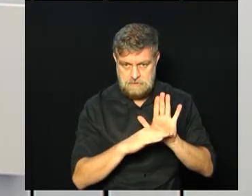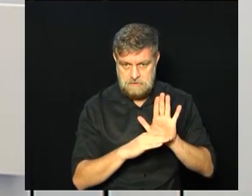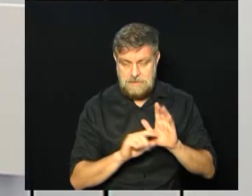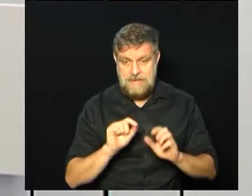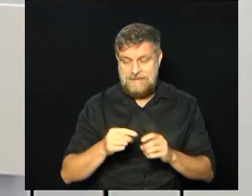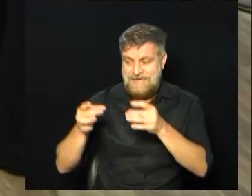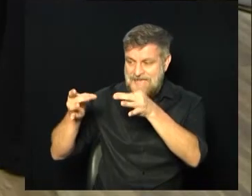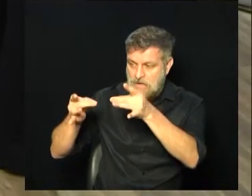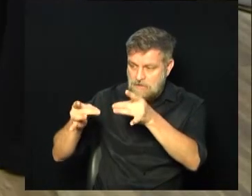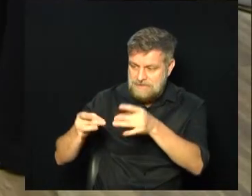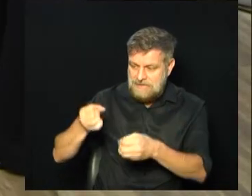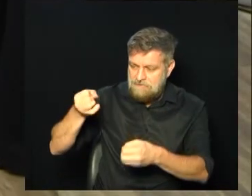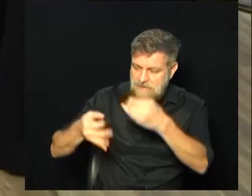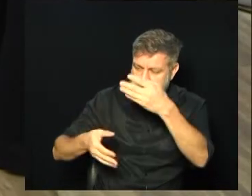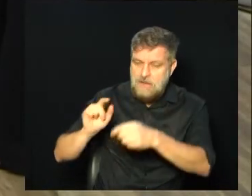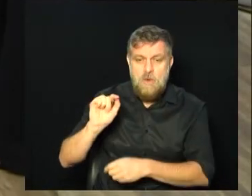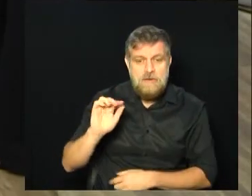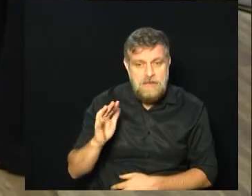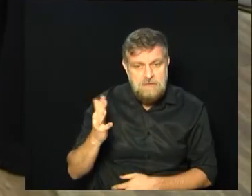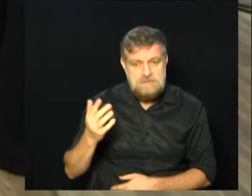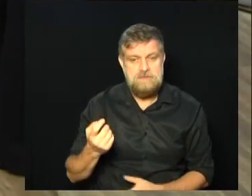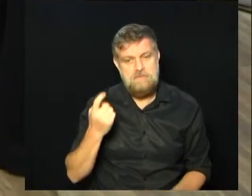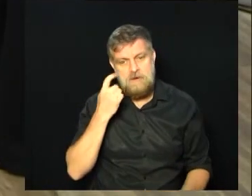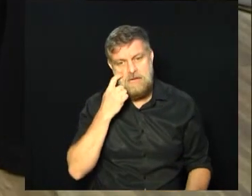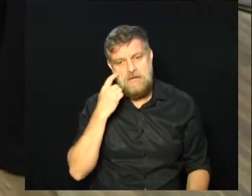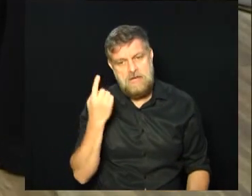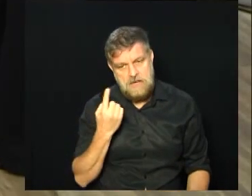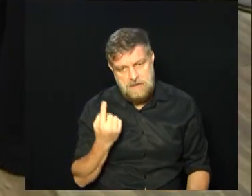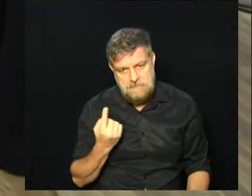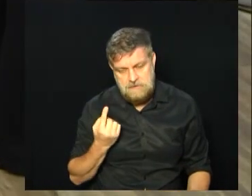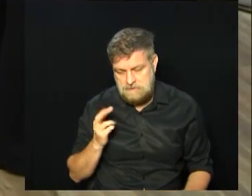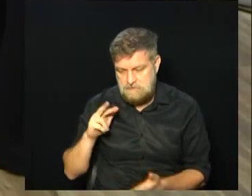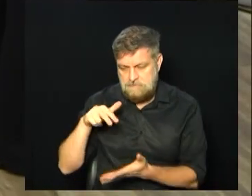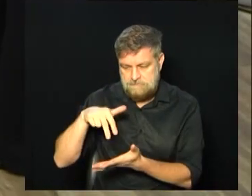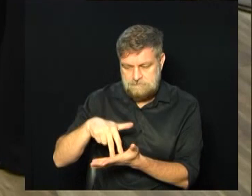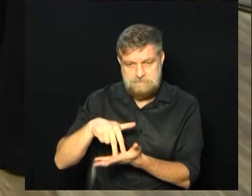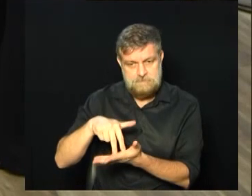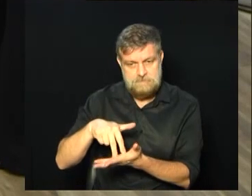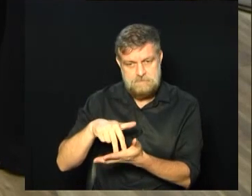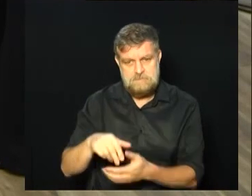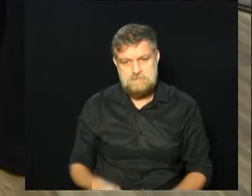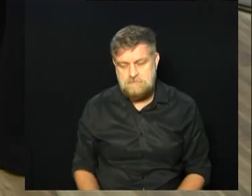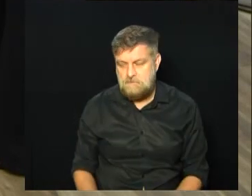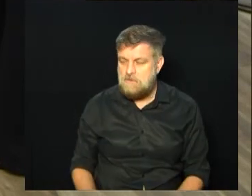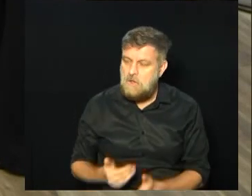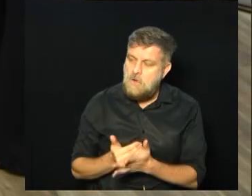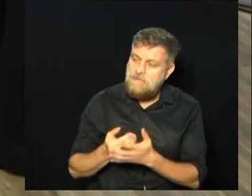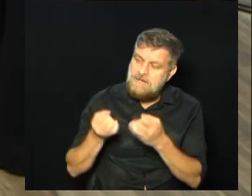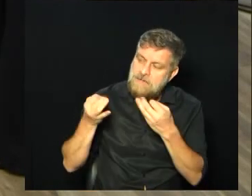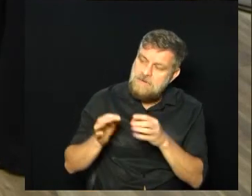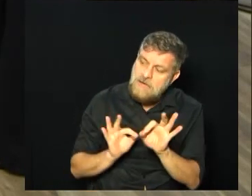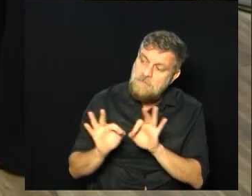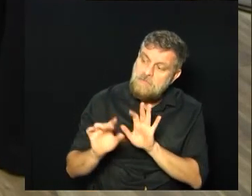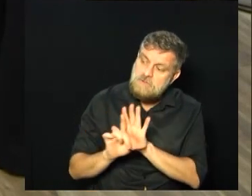os detalhes de toda a discussão e votação, é claro, é ela, Mina Abreu. Está de volta aqui comigo. Mina, você começa falando de qual